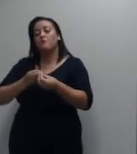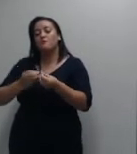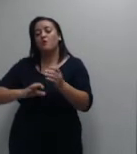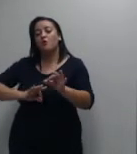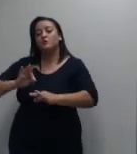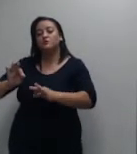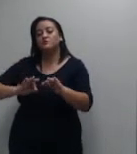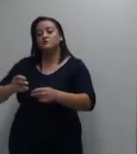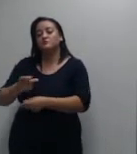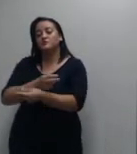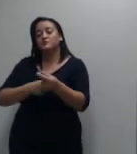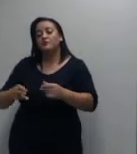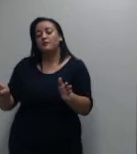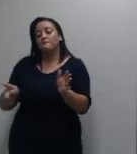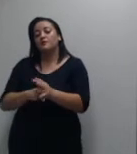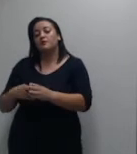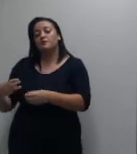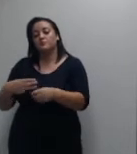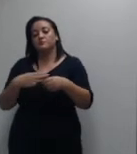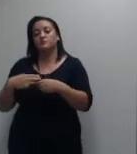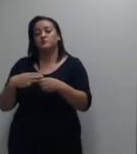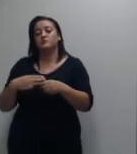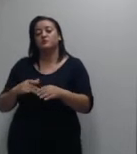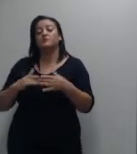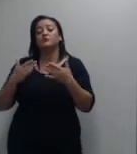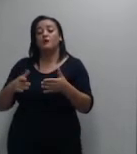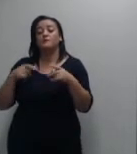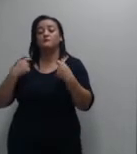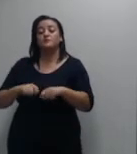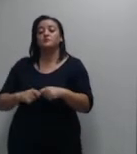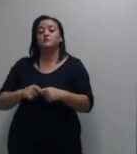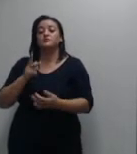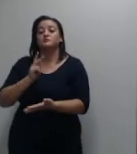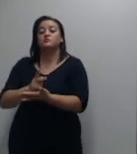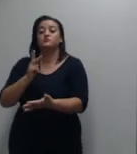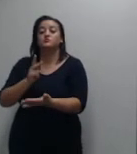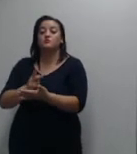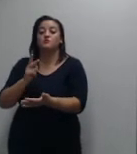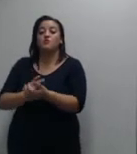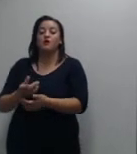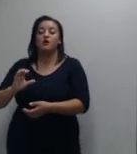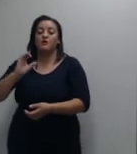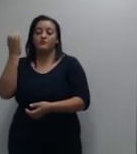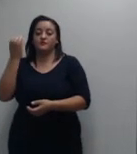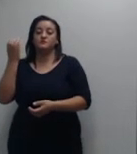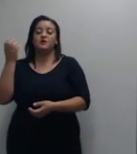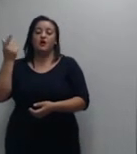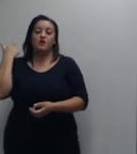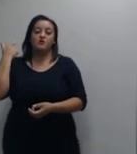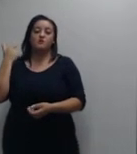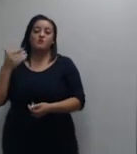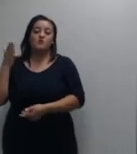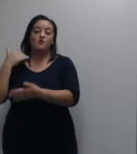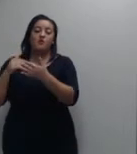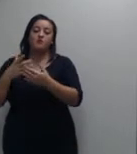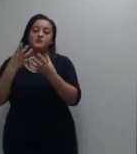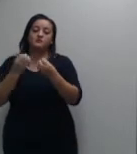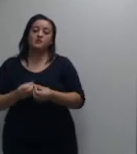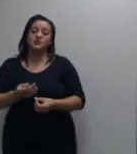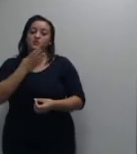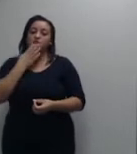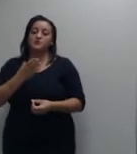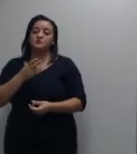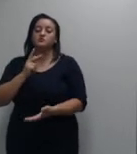de despesa do município assim deve ser mantida a decisão no qual foi indeferido o pedido de